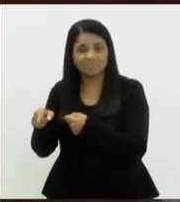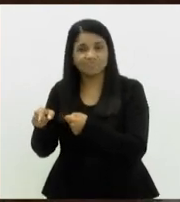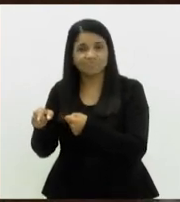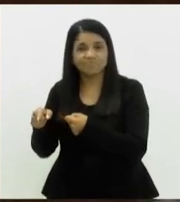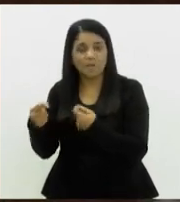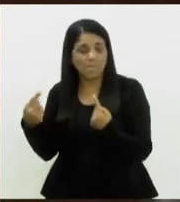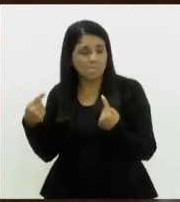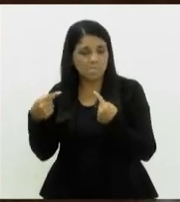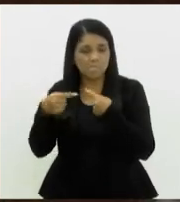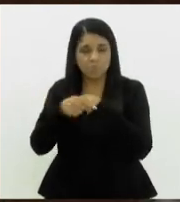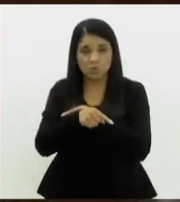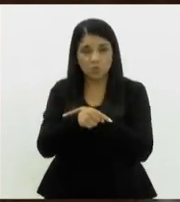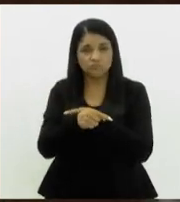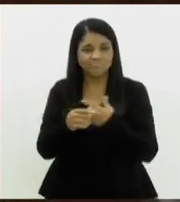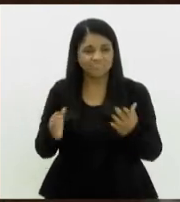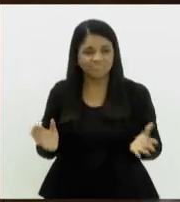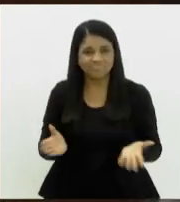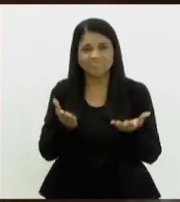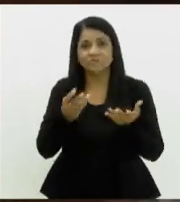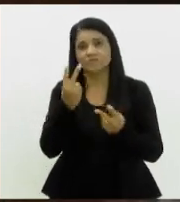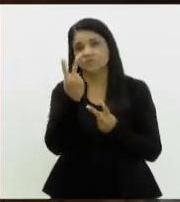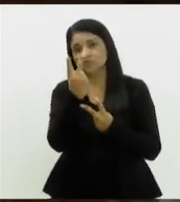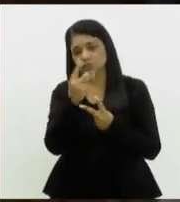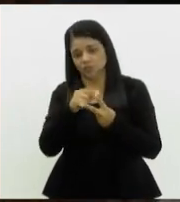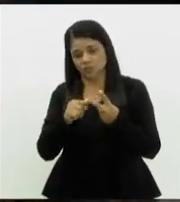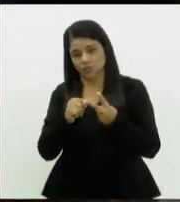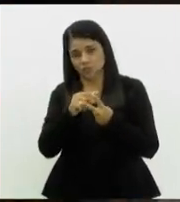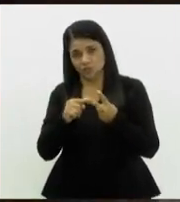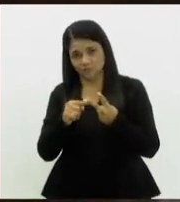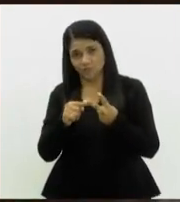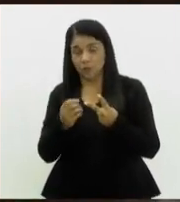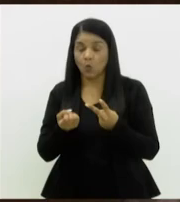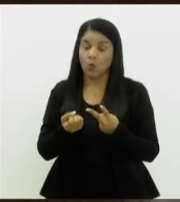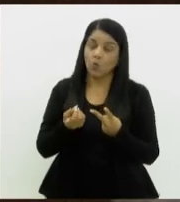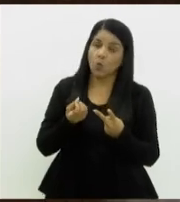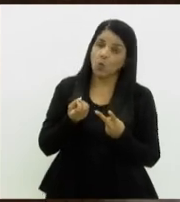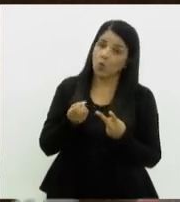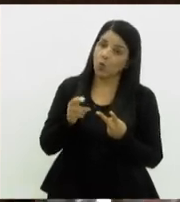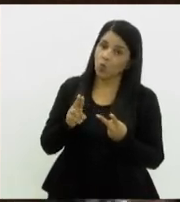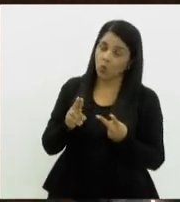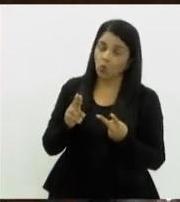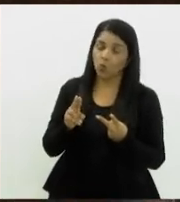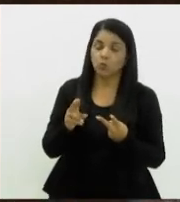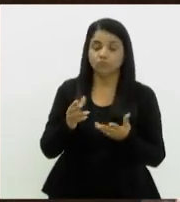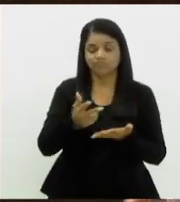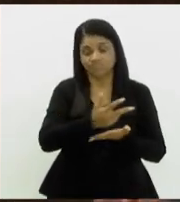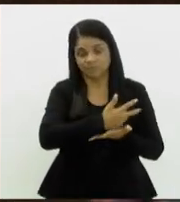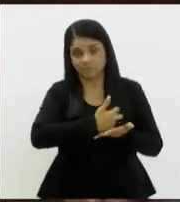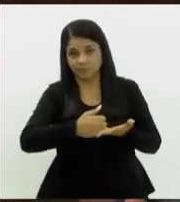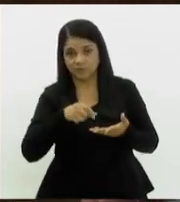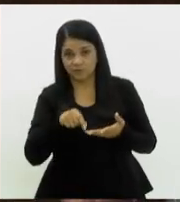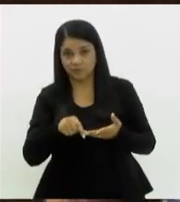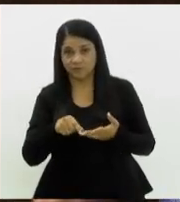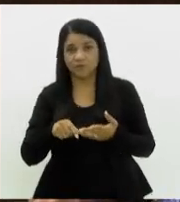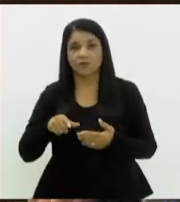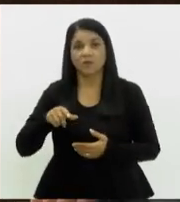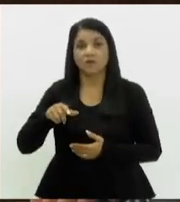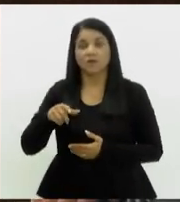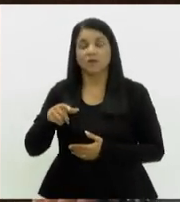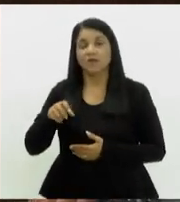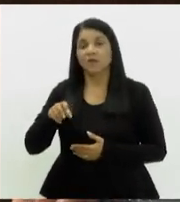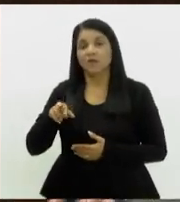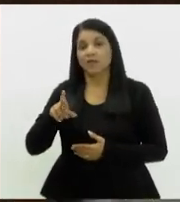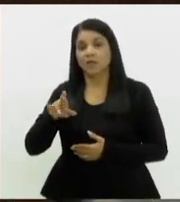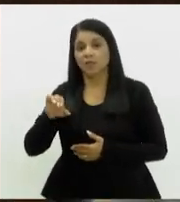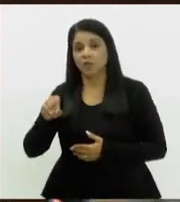entre dois incentivos, ou duas tributações, que é a substituição tributária e o Rio Log. Deputado Luiz Paulo e